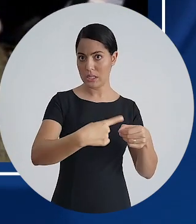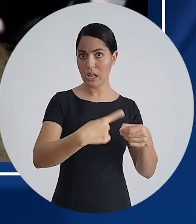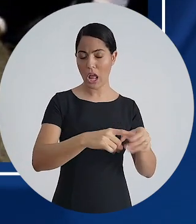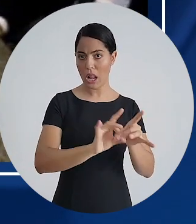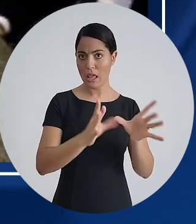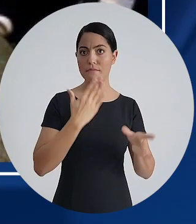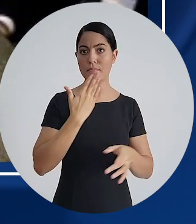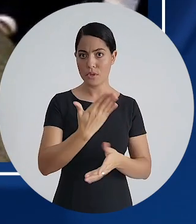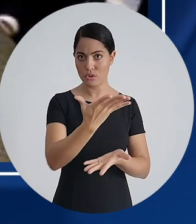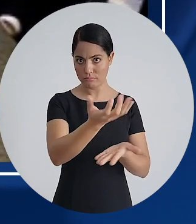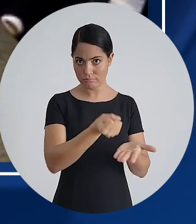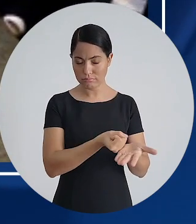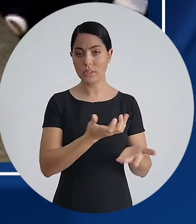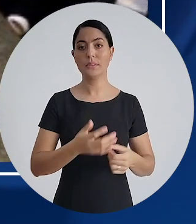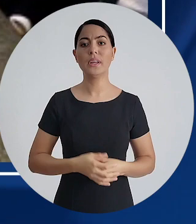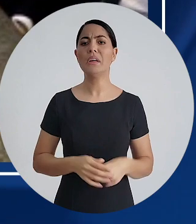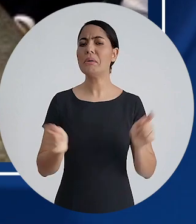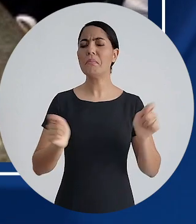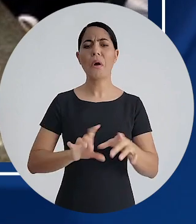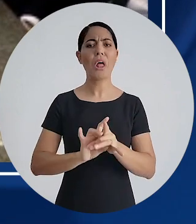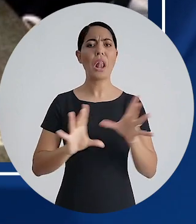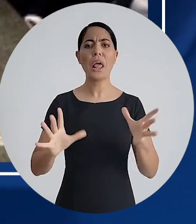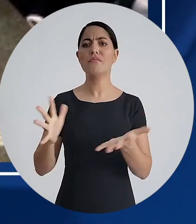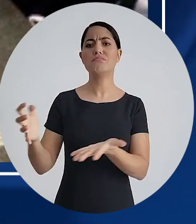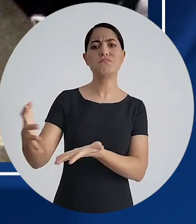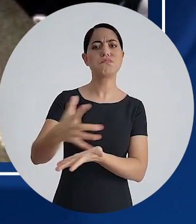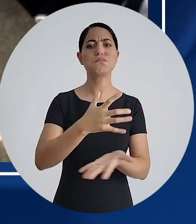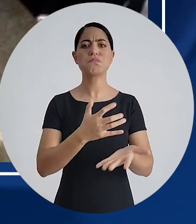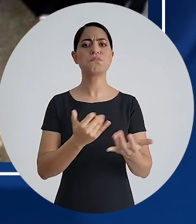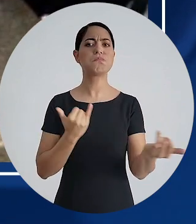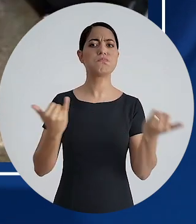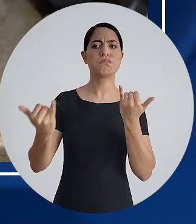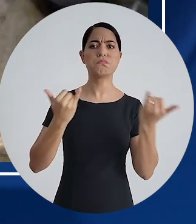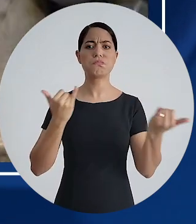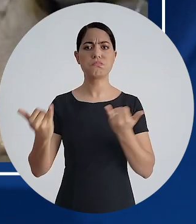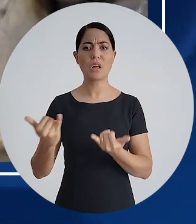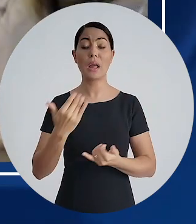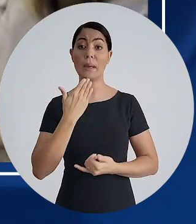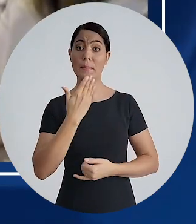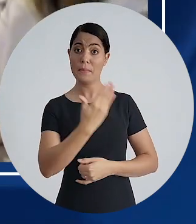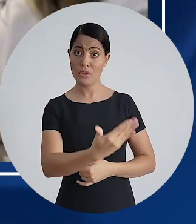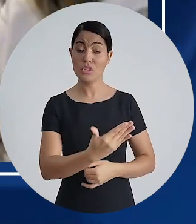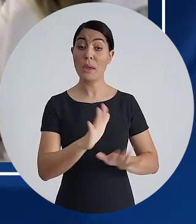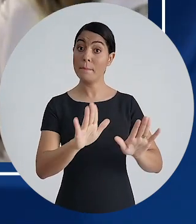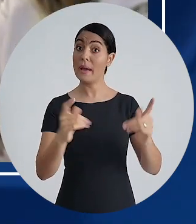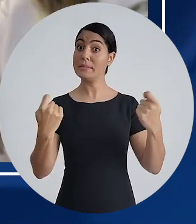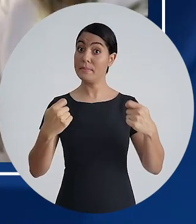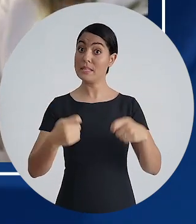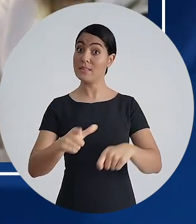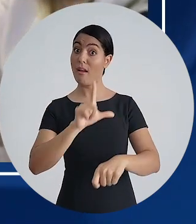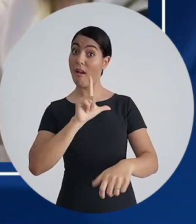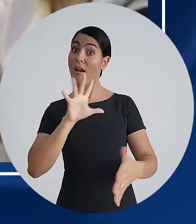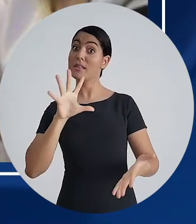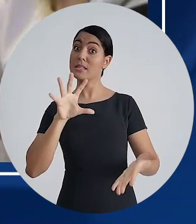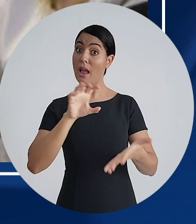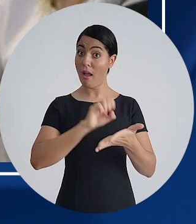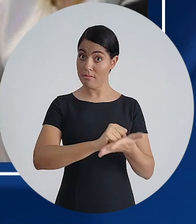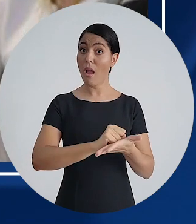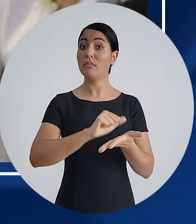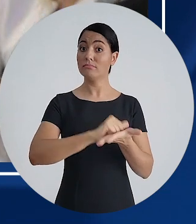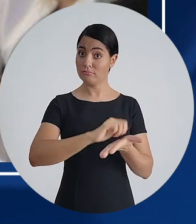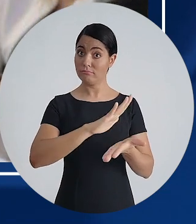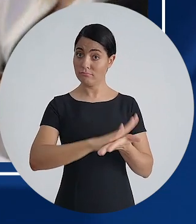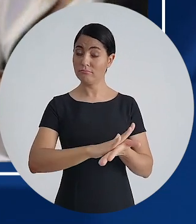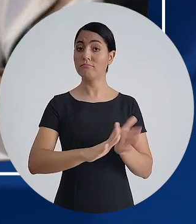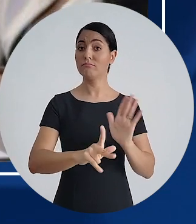ou INSS Digital. O repasse de informações será permitido apenas quando houver procuração cadastrada